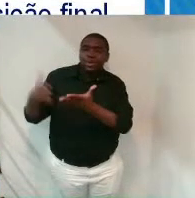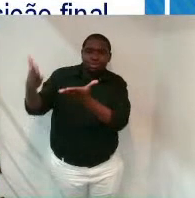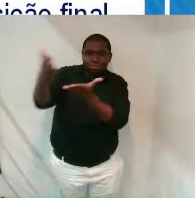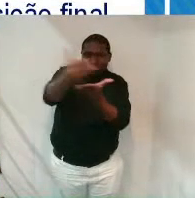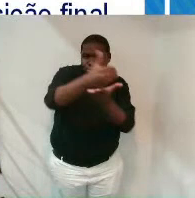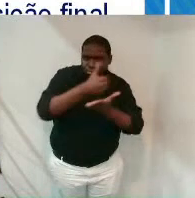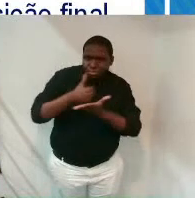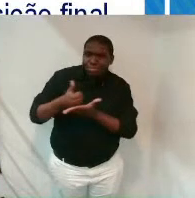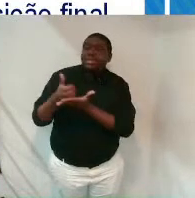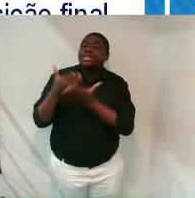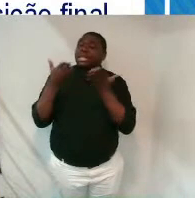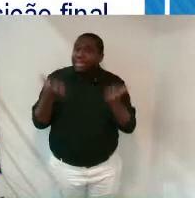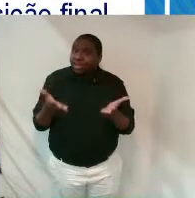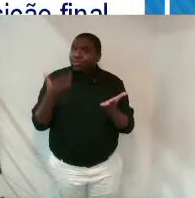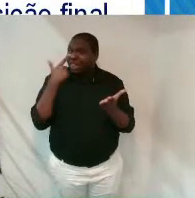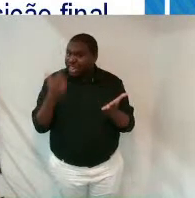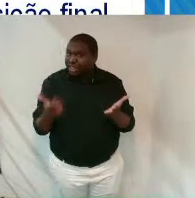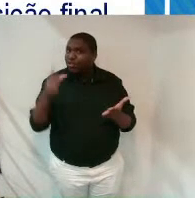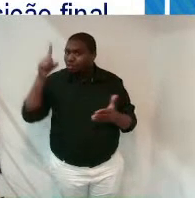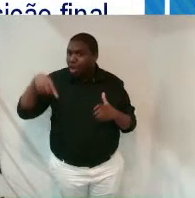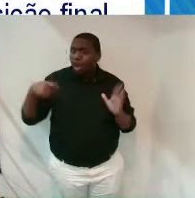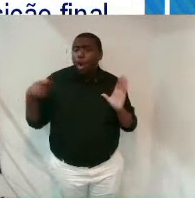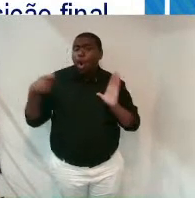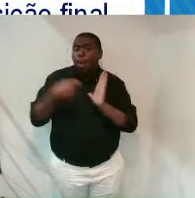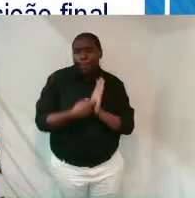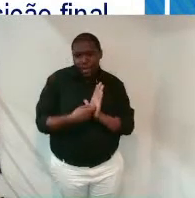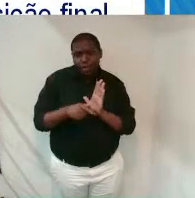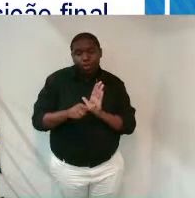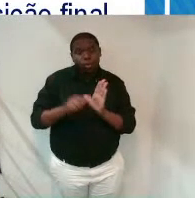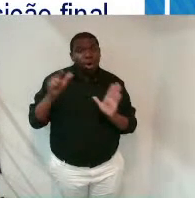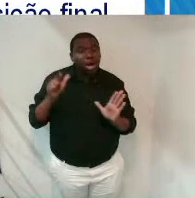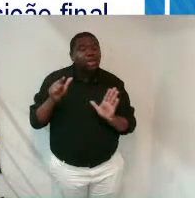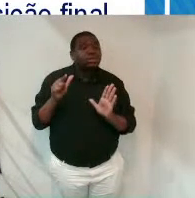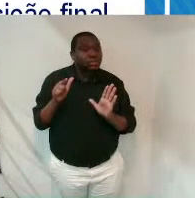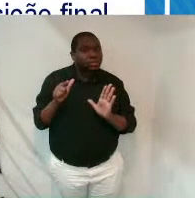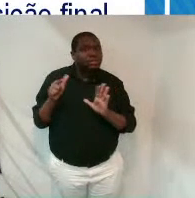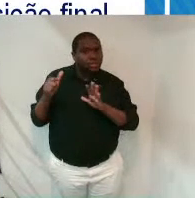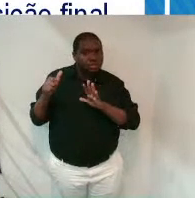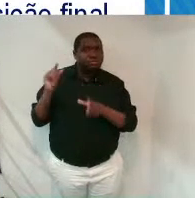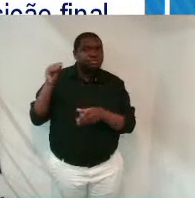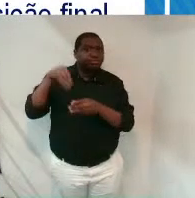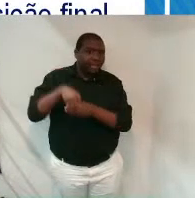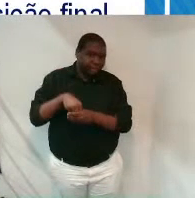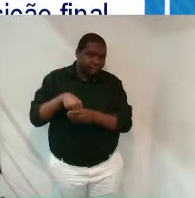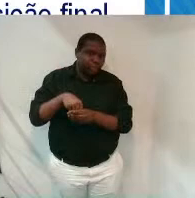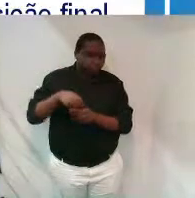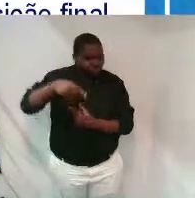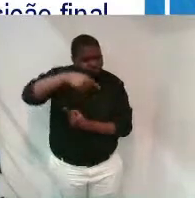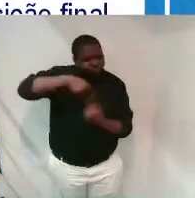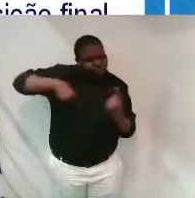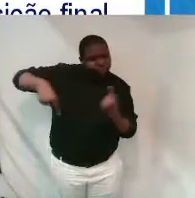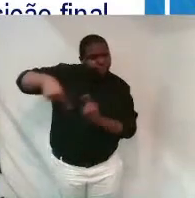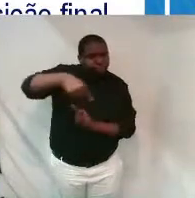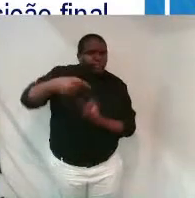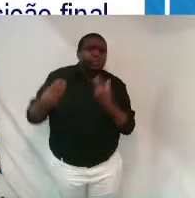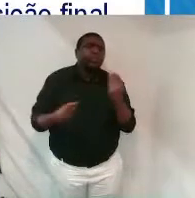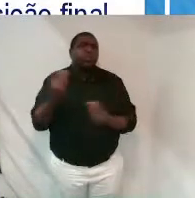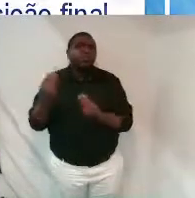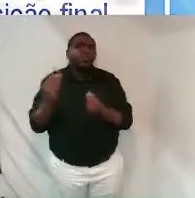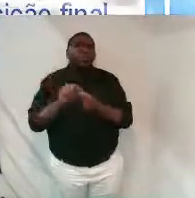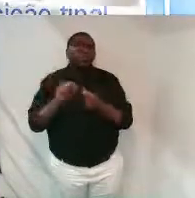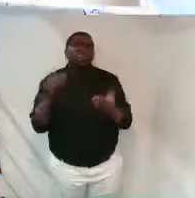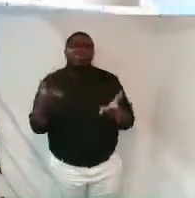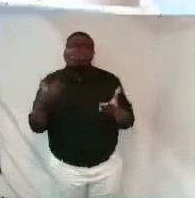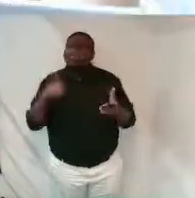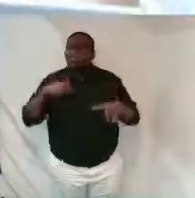parte obrigatória da fase de pré-aterramento dentro daquela hierarquização. Como é que eu faço a